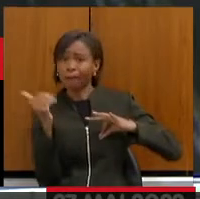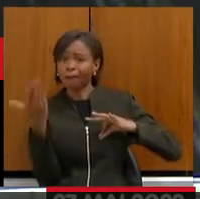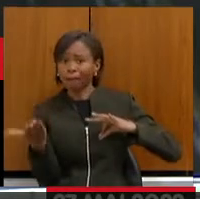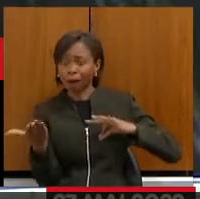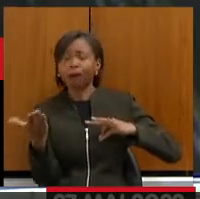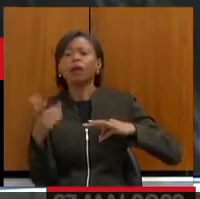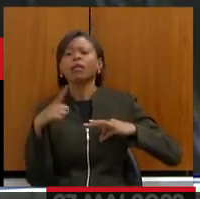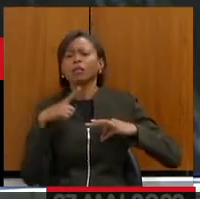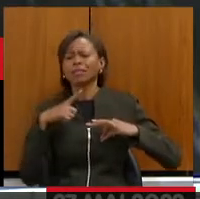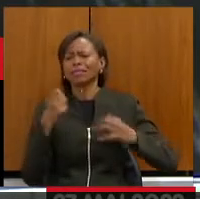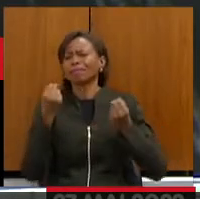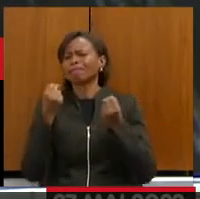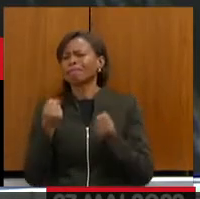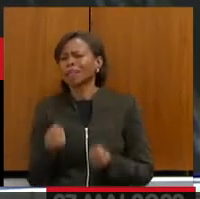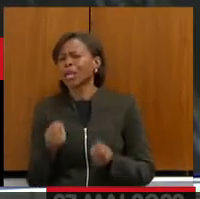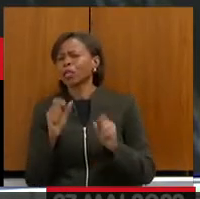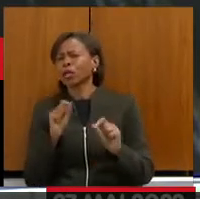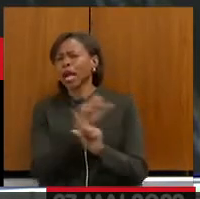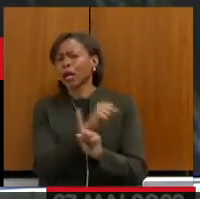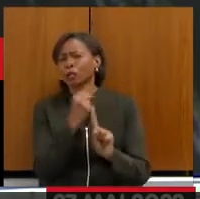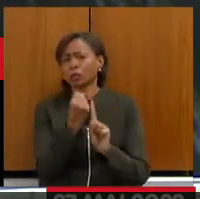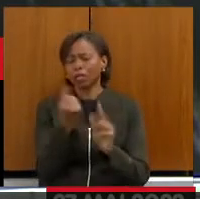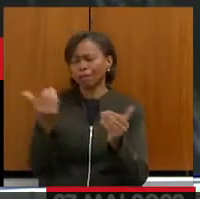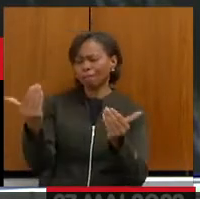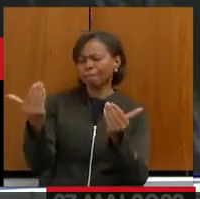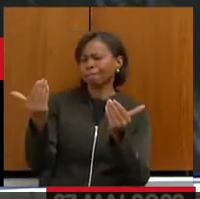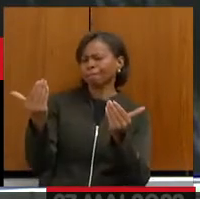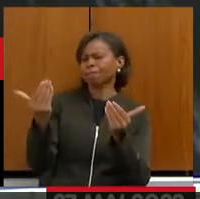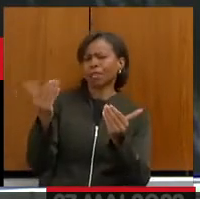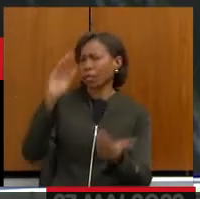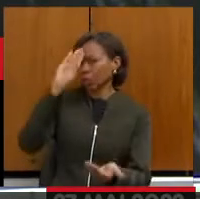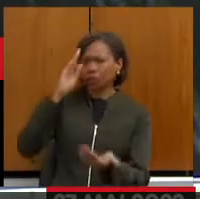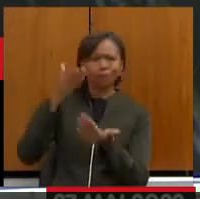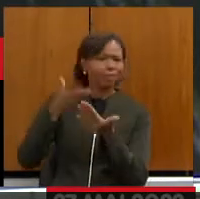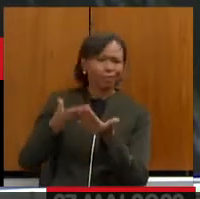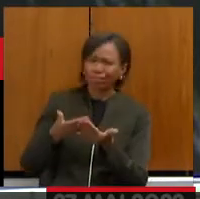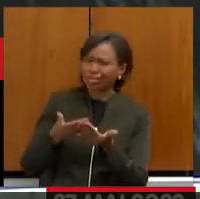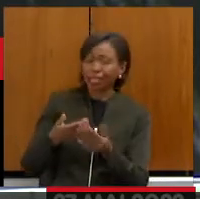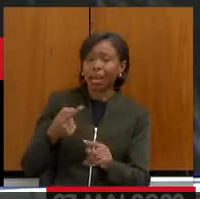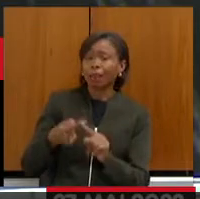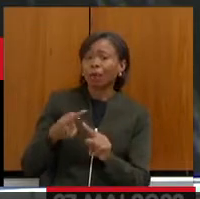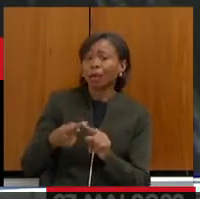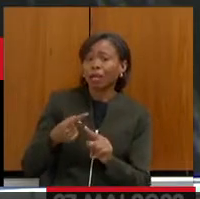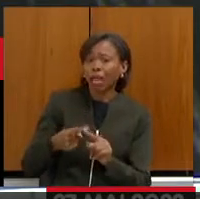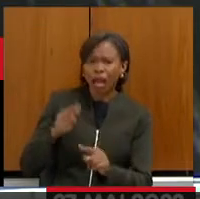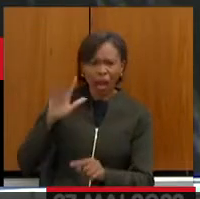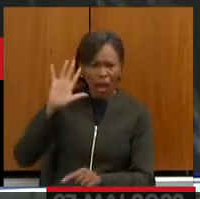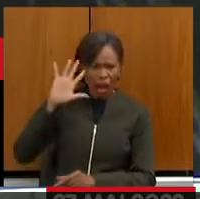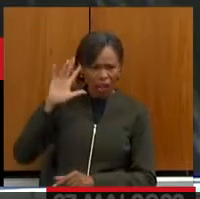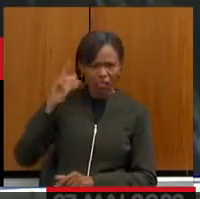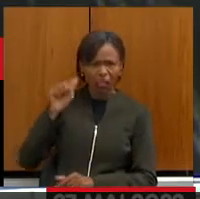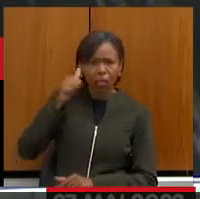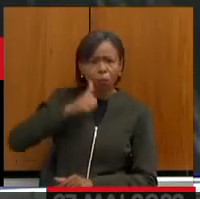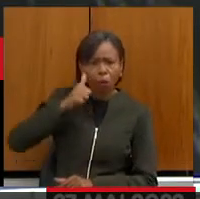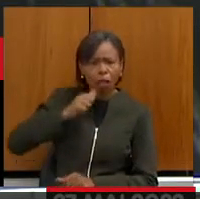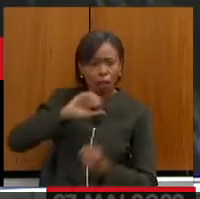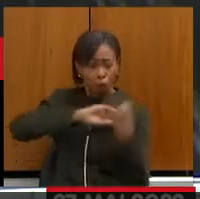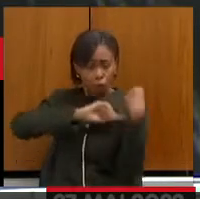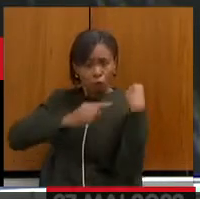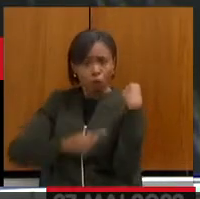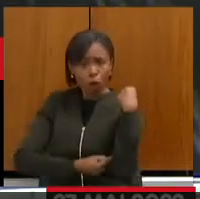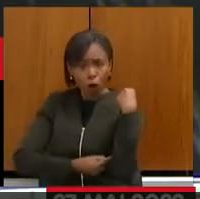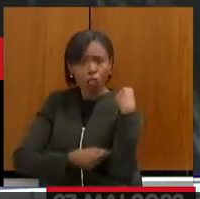peso da desconfiança de uma sociedade que tem dificuldades em aceitar que a mulher tem força para enfrentar a violência urbana